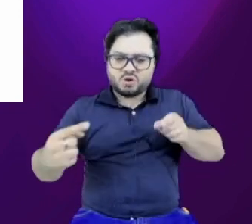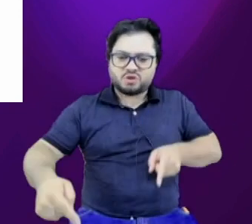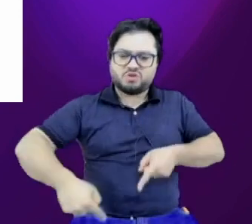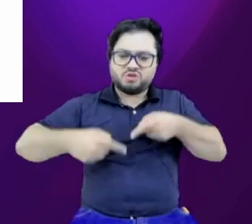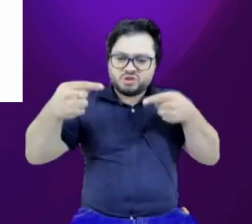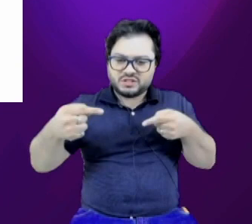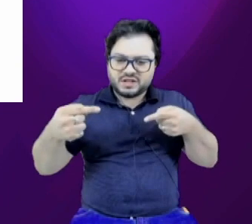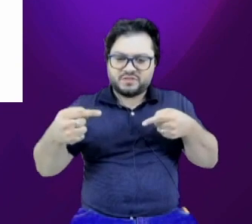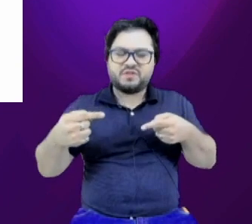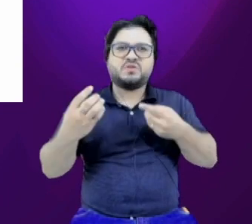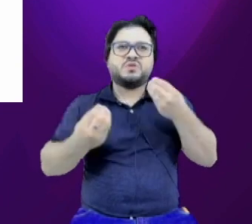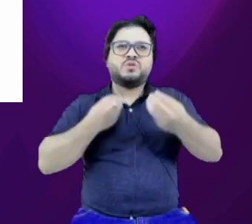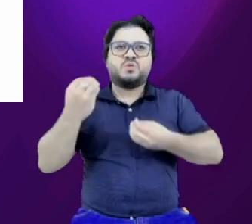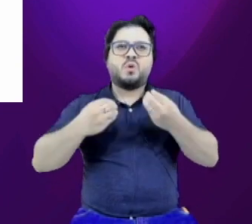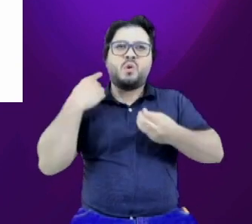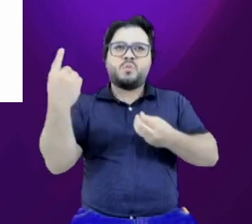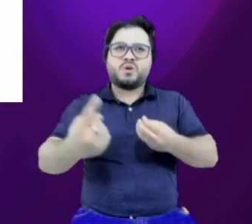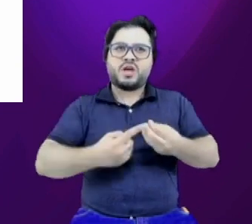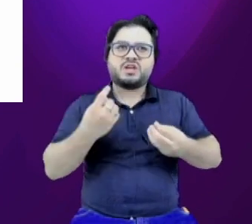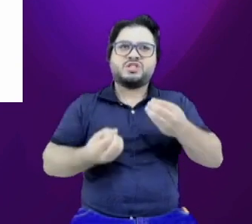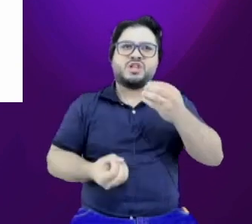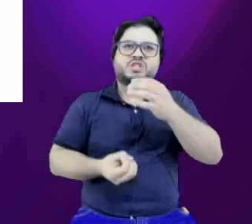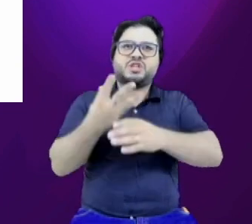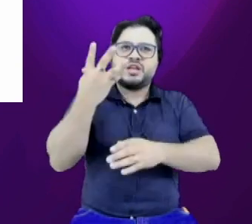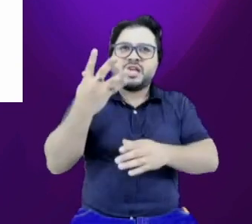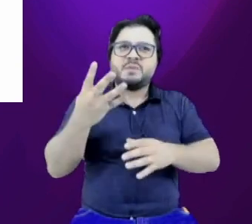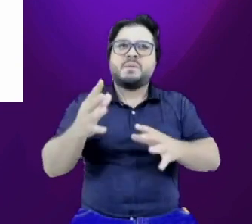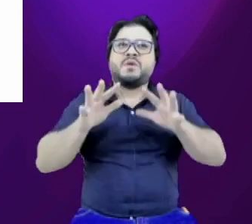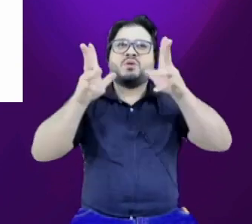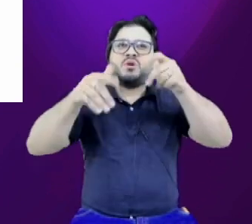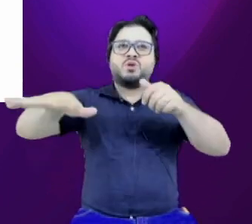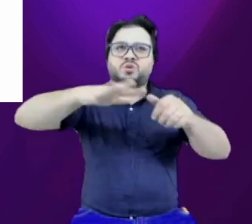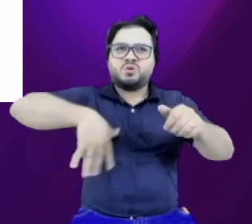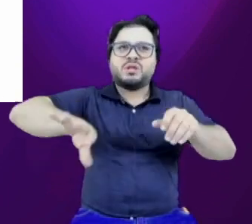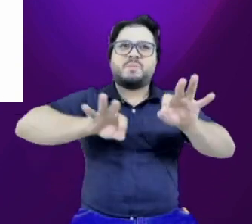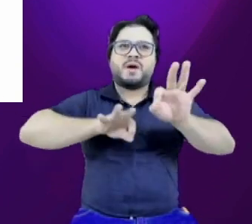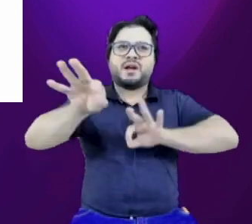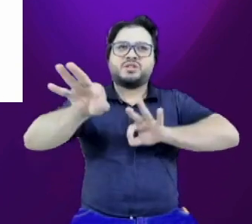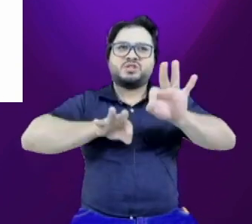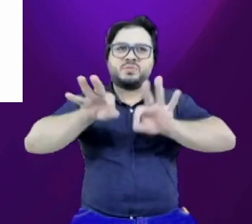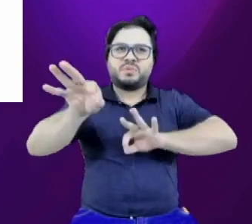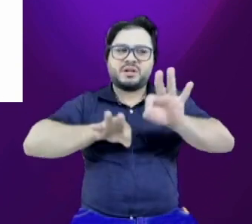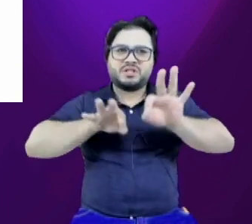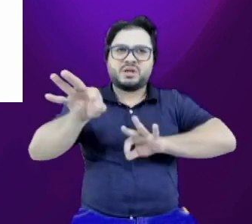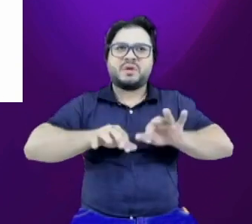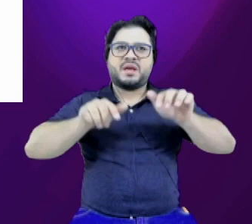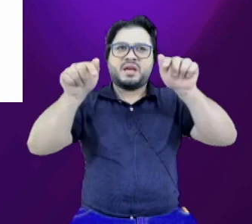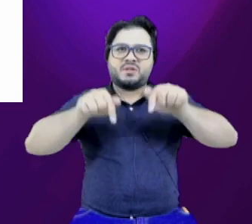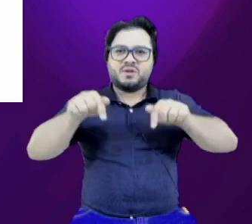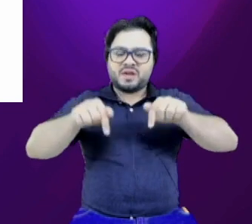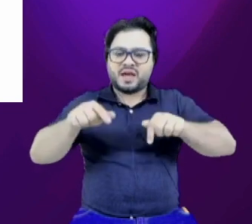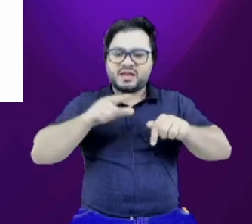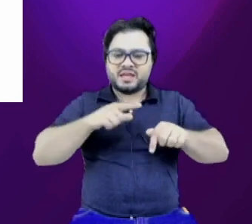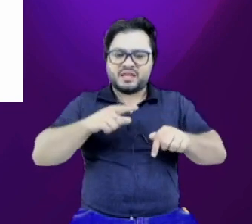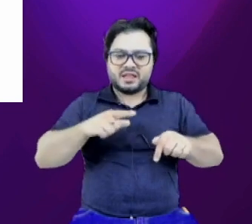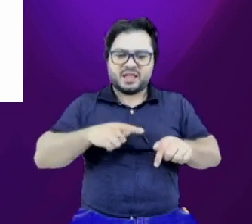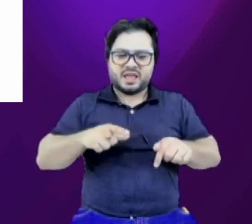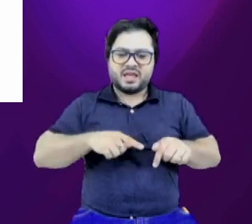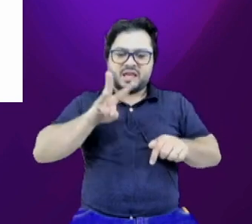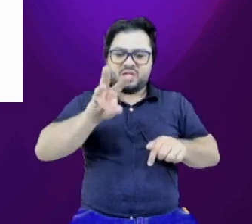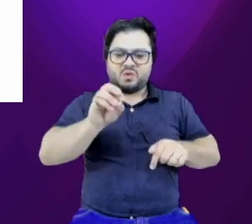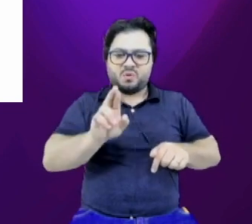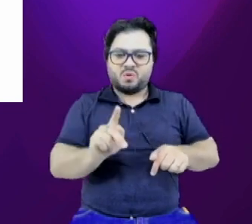desafios, como que a gente implementou toda a parte de planejamento, né, que aqui está no Work